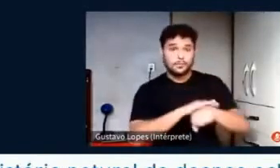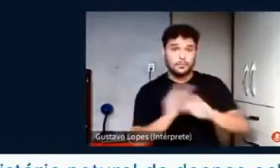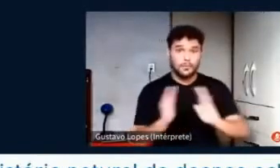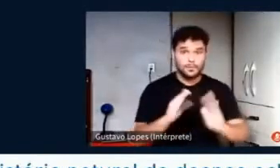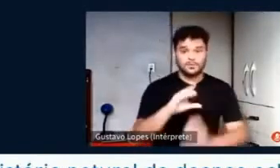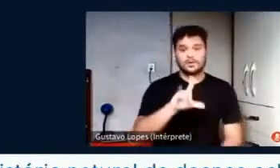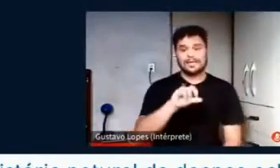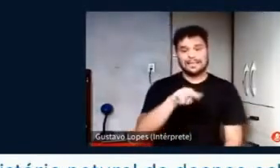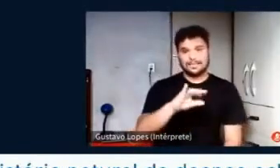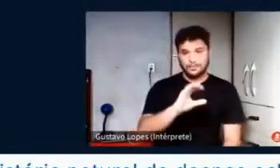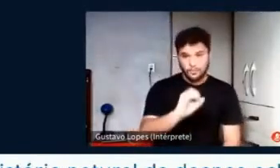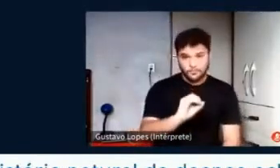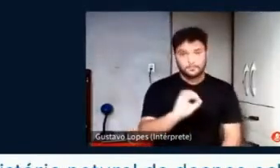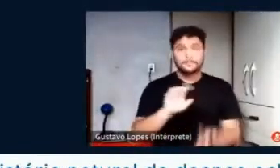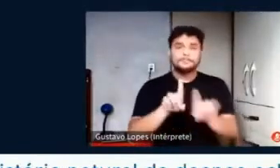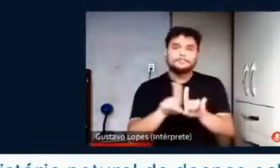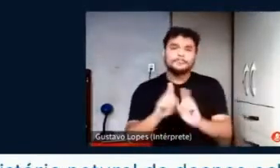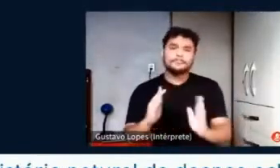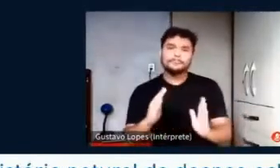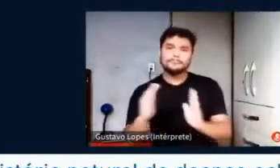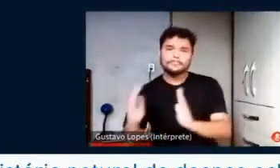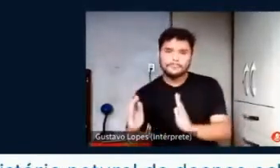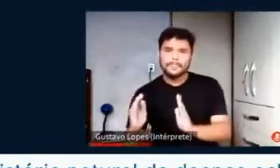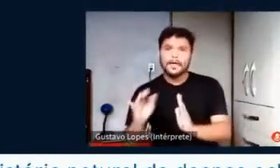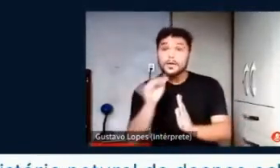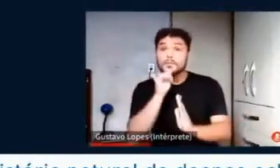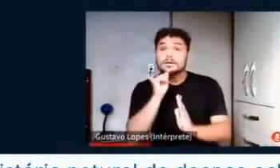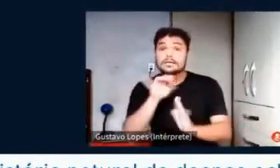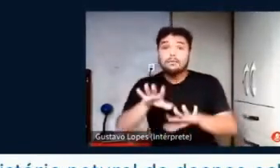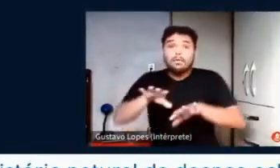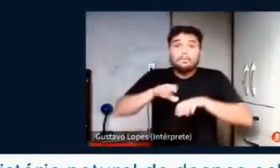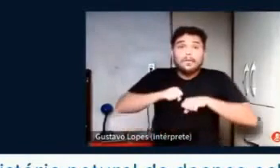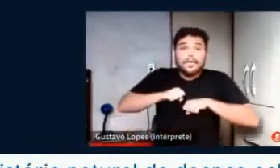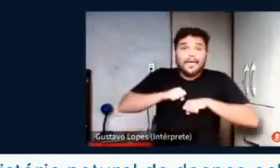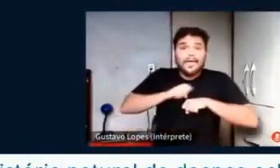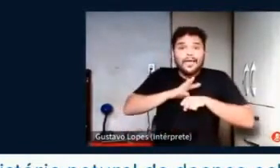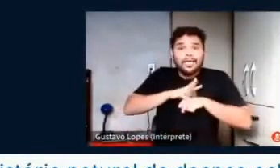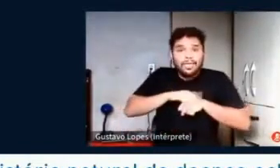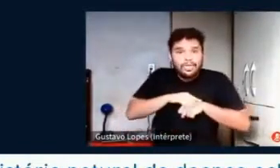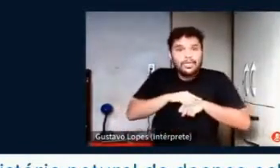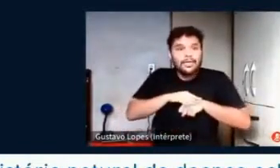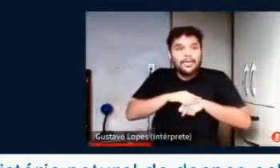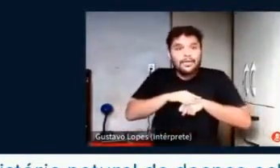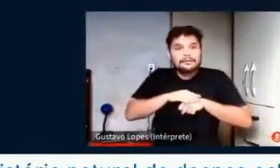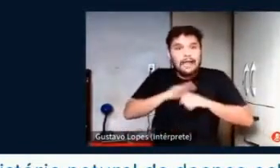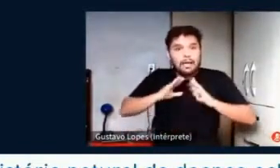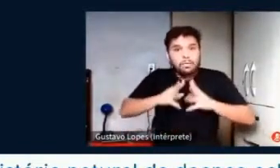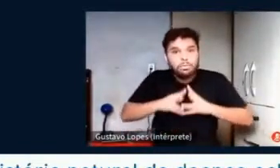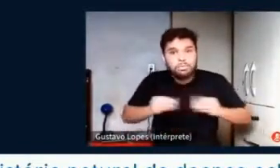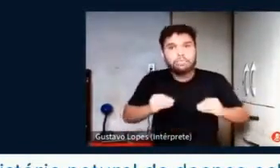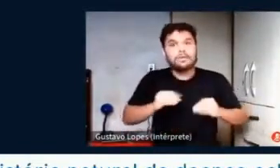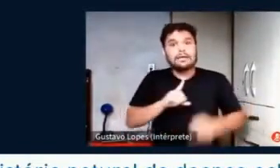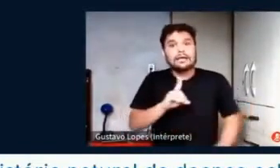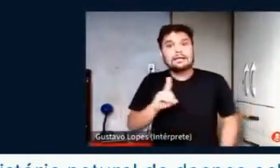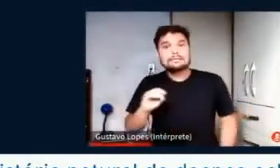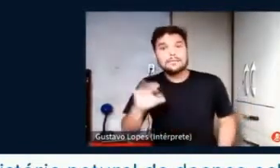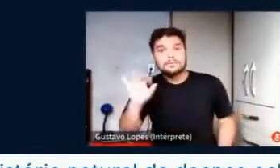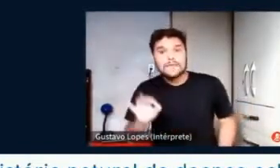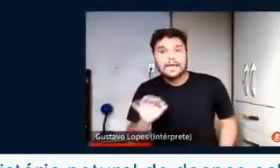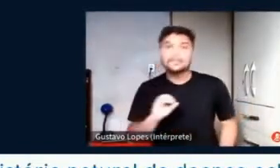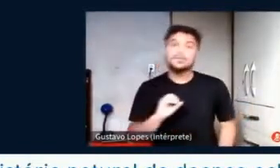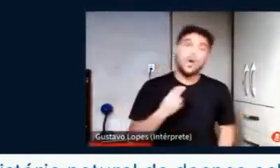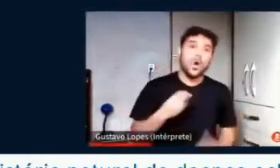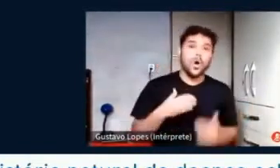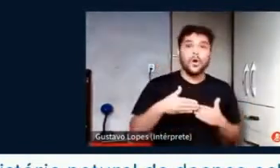que responder também, depois que eu peguei, eu recuperei por completo, ou eu ainda posso manifestar algumas características,